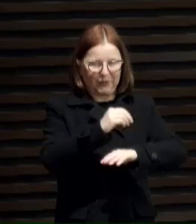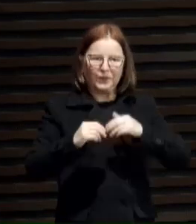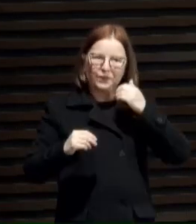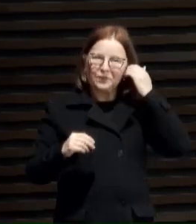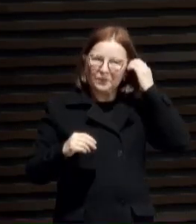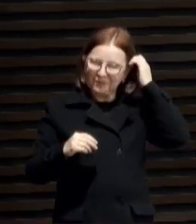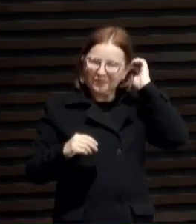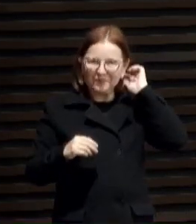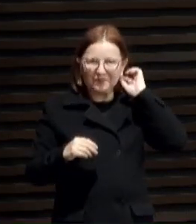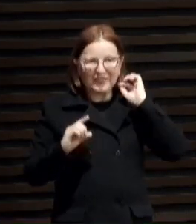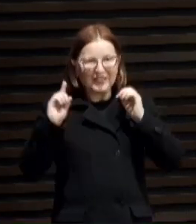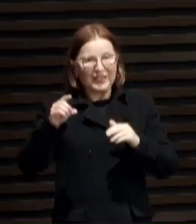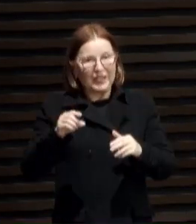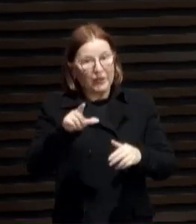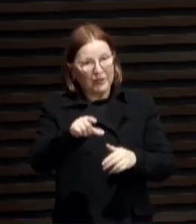o seu povo.